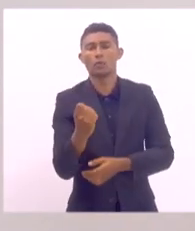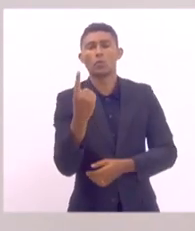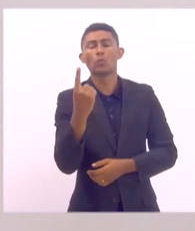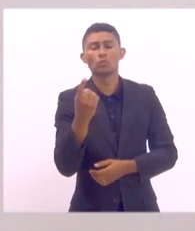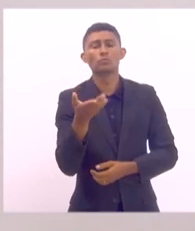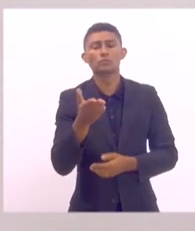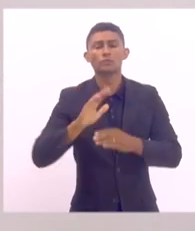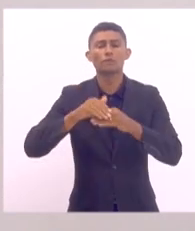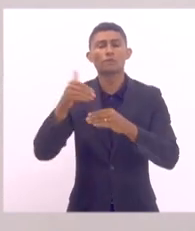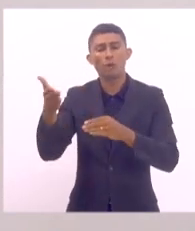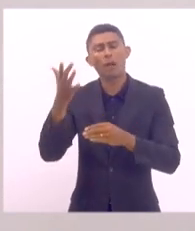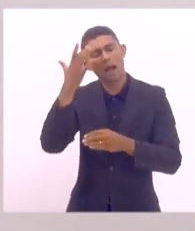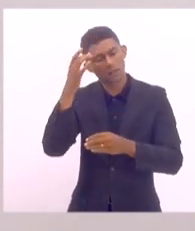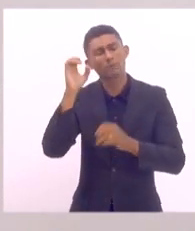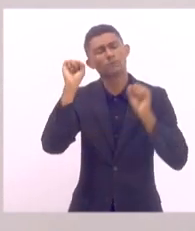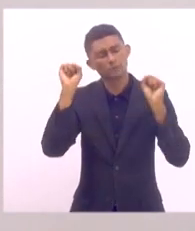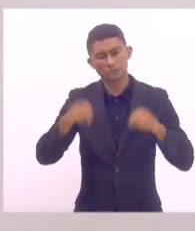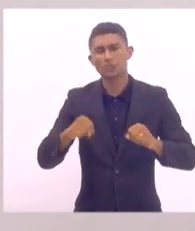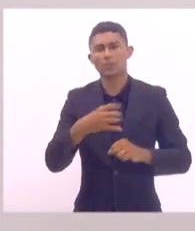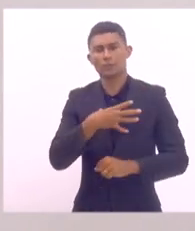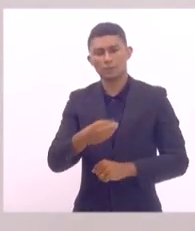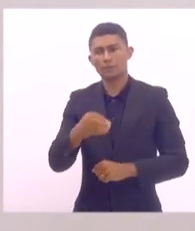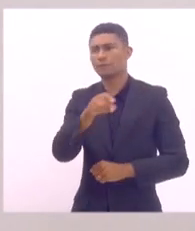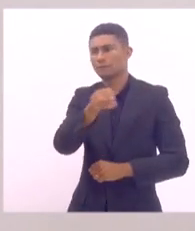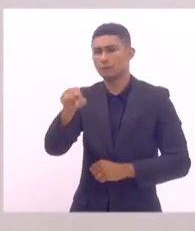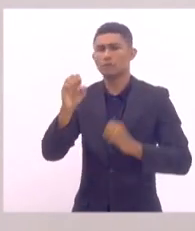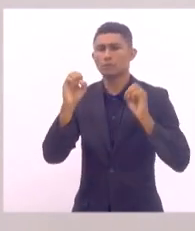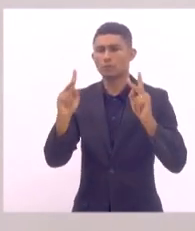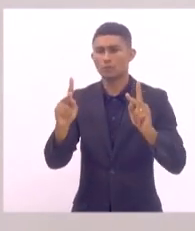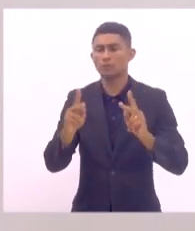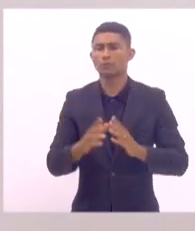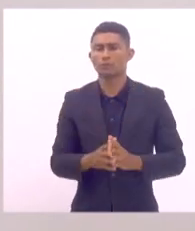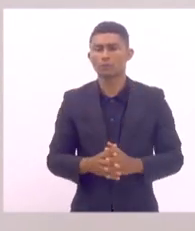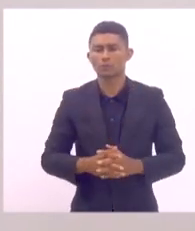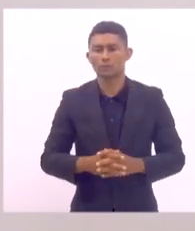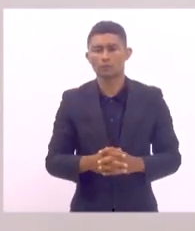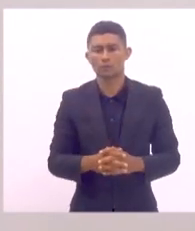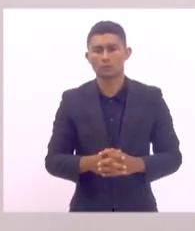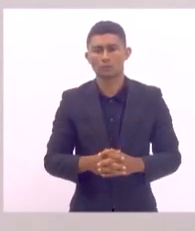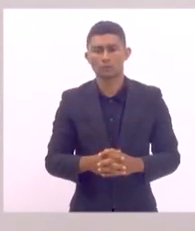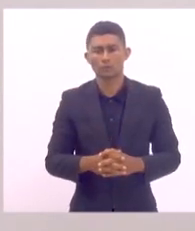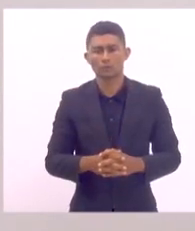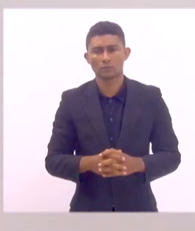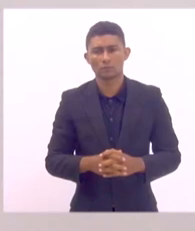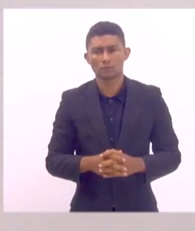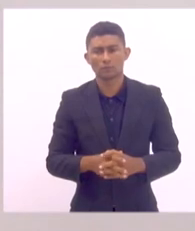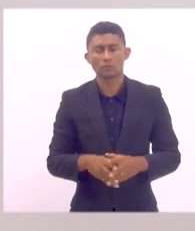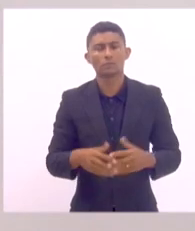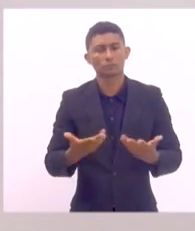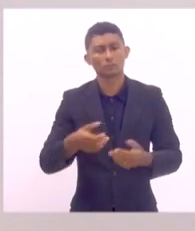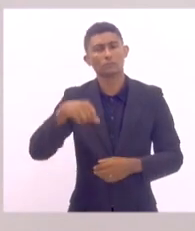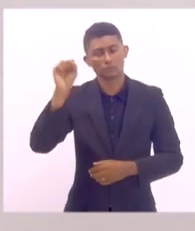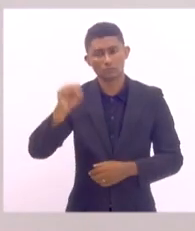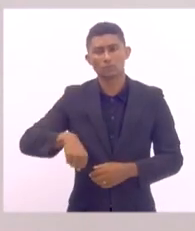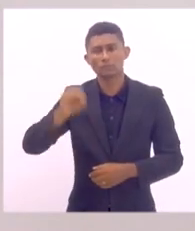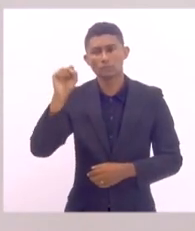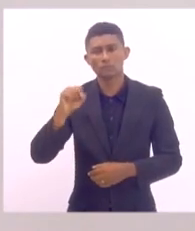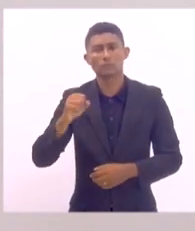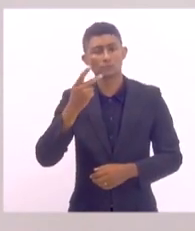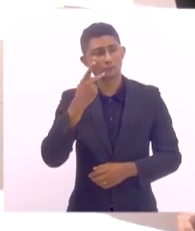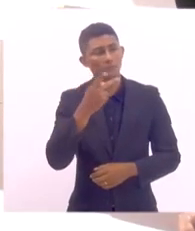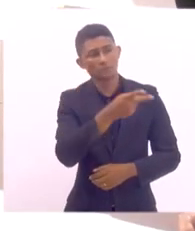que tem que estender para os filhos, sim, os beneficiários. Já fazem perderam. Parte do cadastro, inclusive. Isso, aí sim. Eu acho